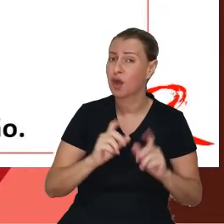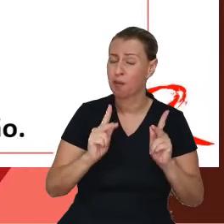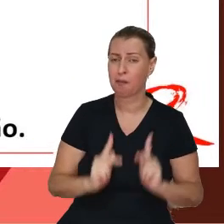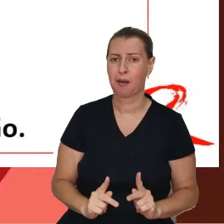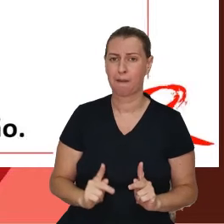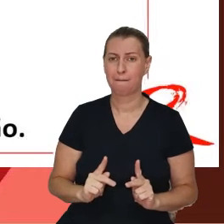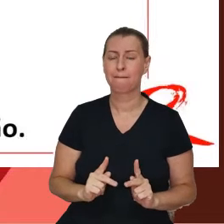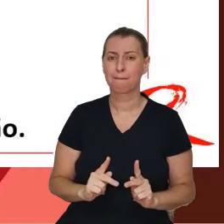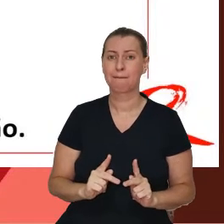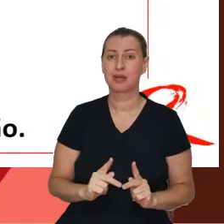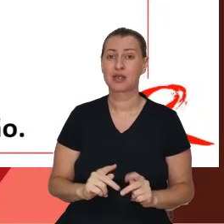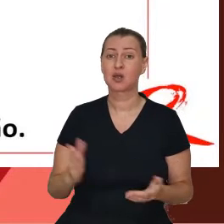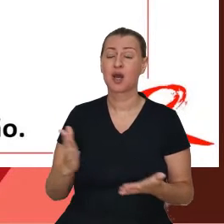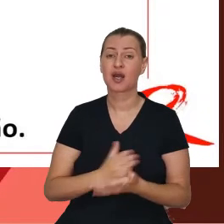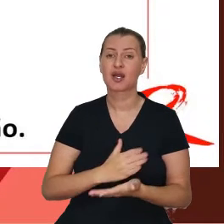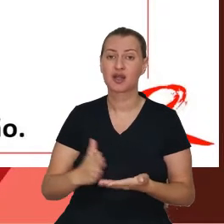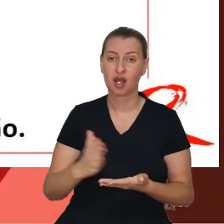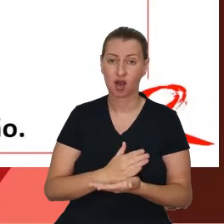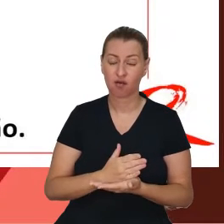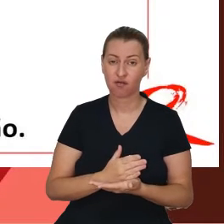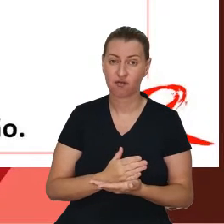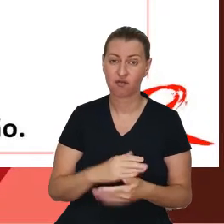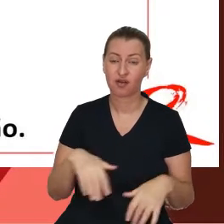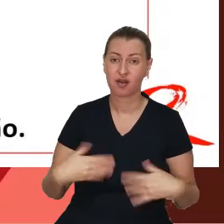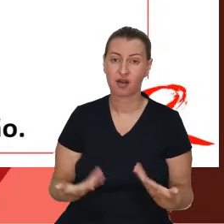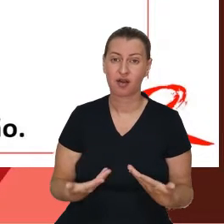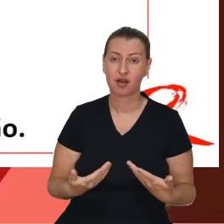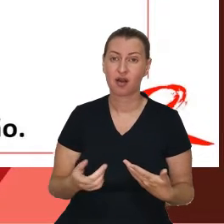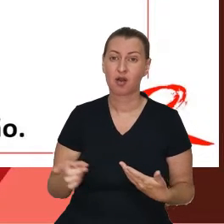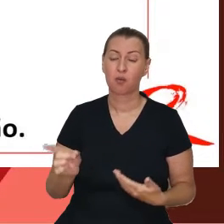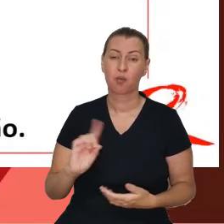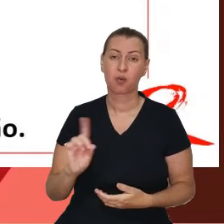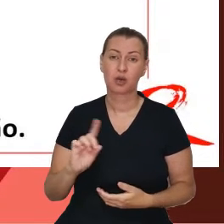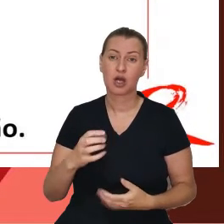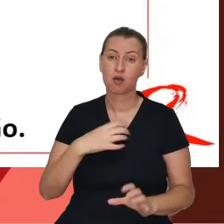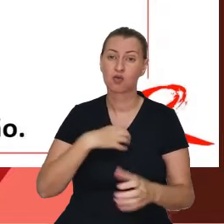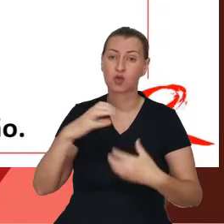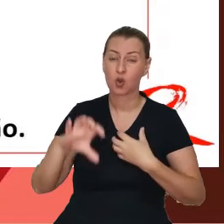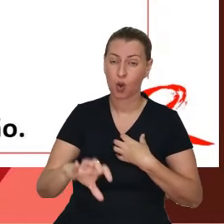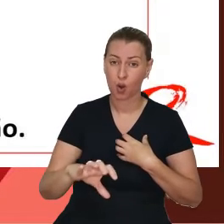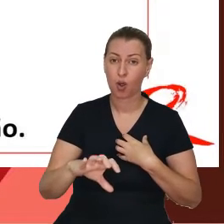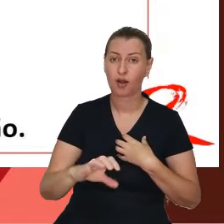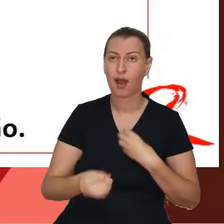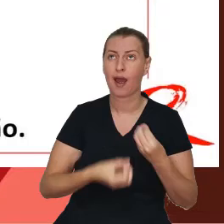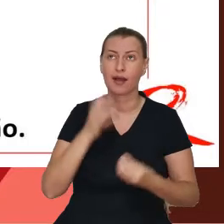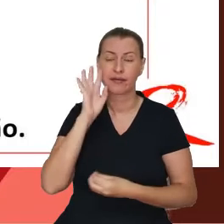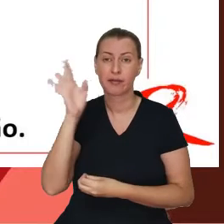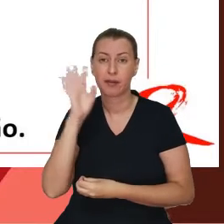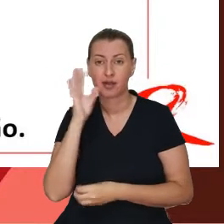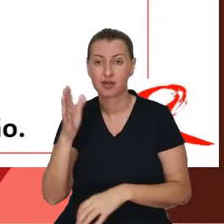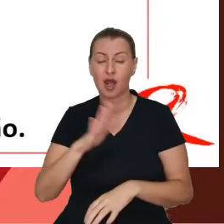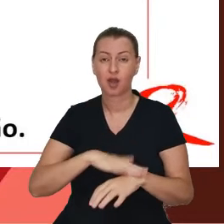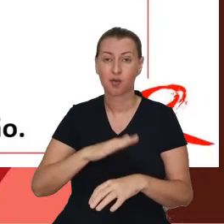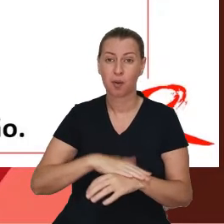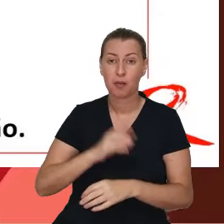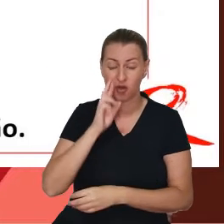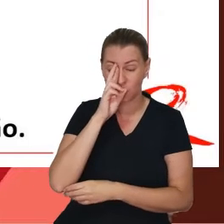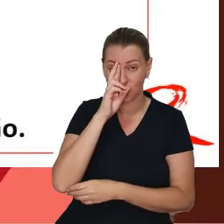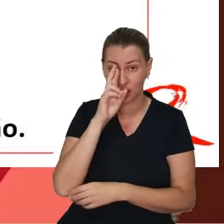que talvez por nem se colocar, nem pensar, se imaginar numa situação de